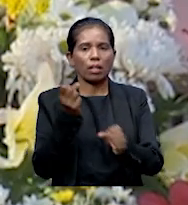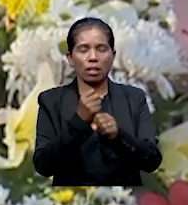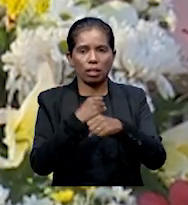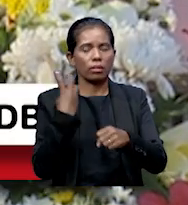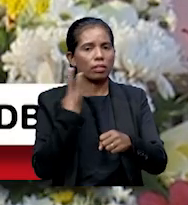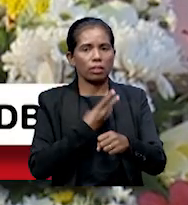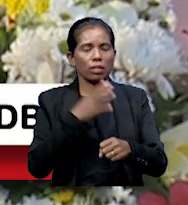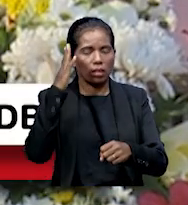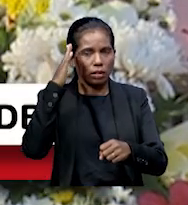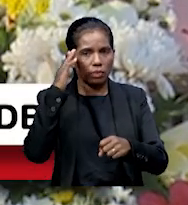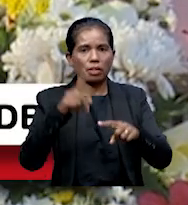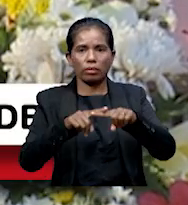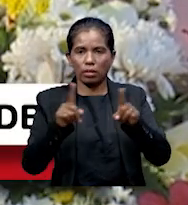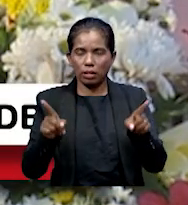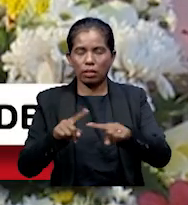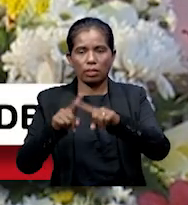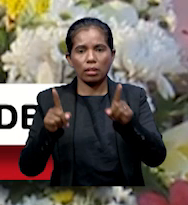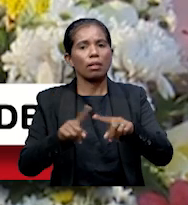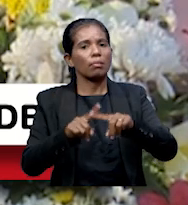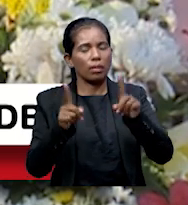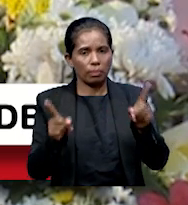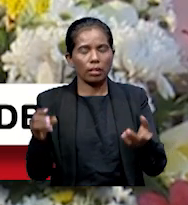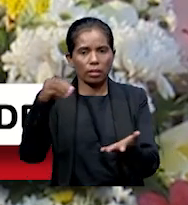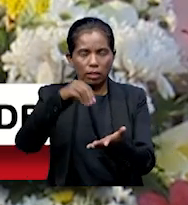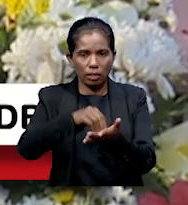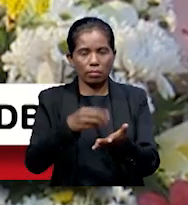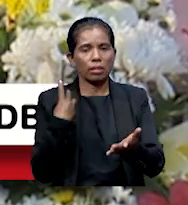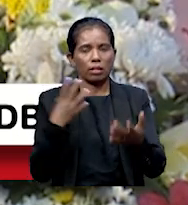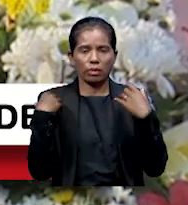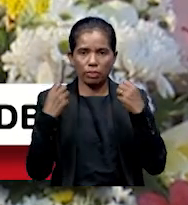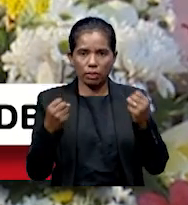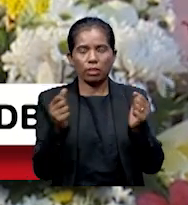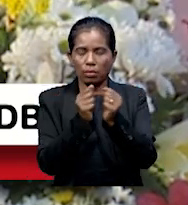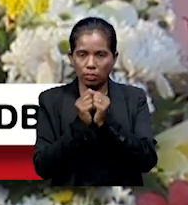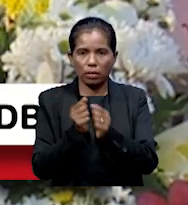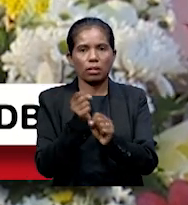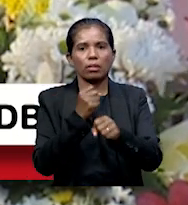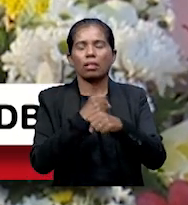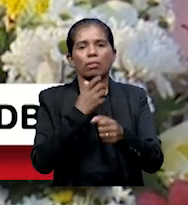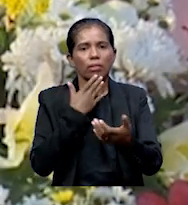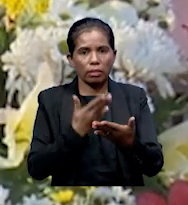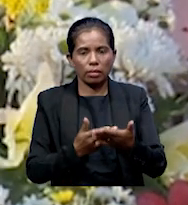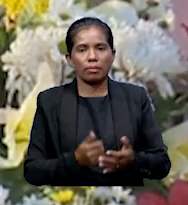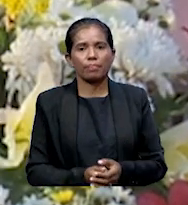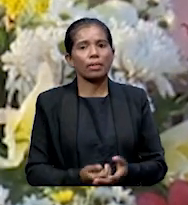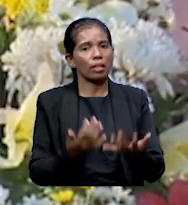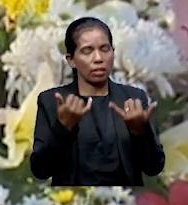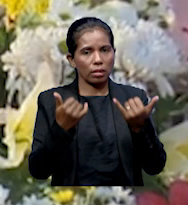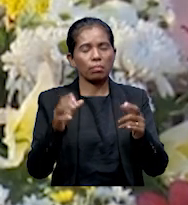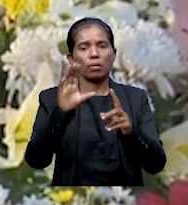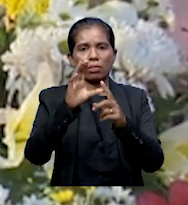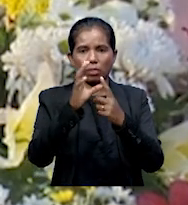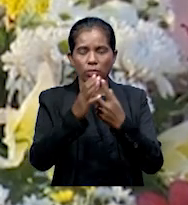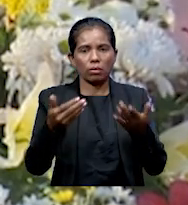oin, tene diferensa Sira, aibit tau buat nebe tene force hamutuk ato halo dia. Ida nema cultura fun